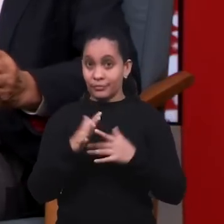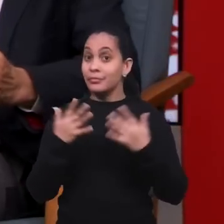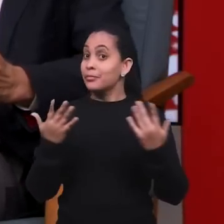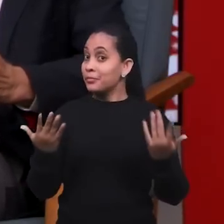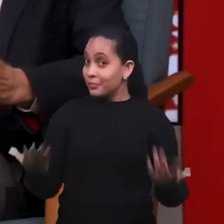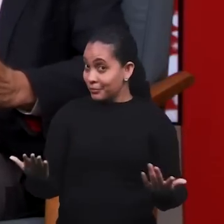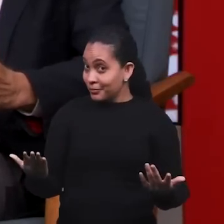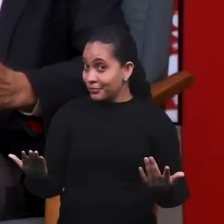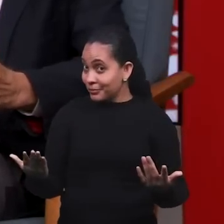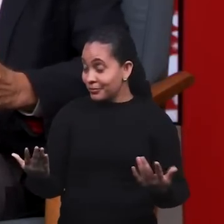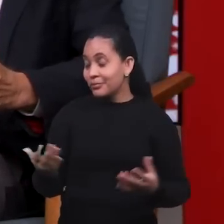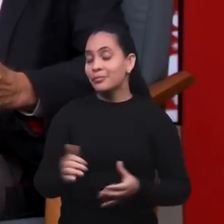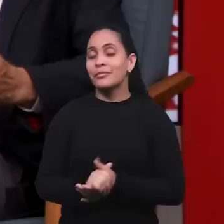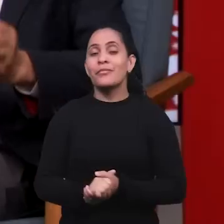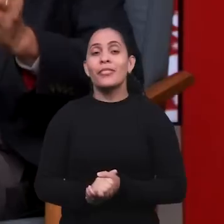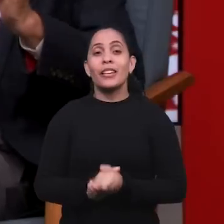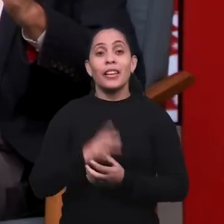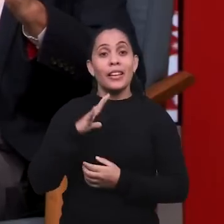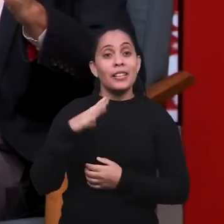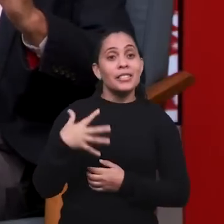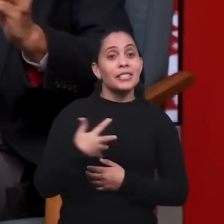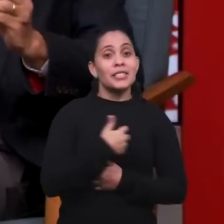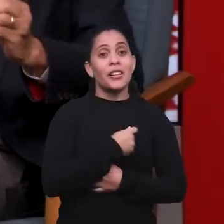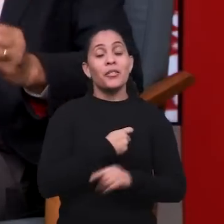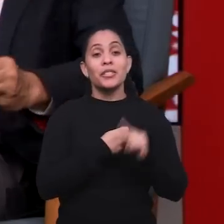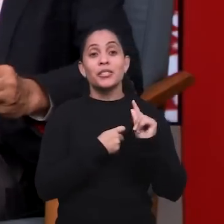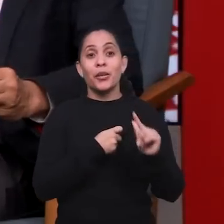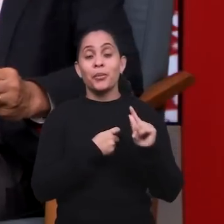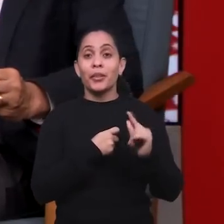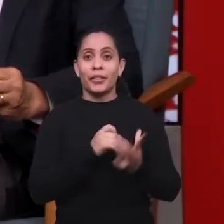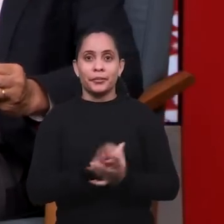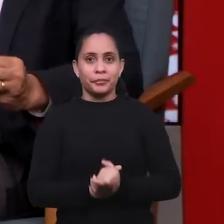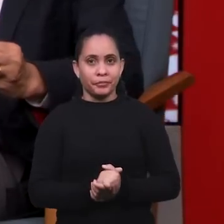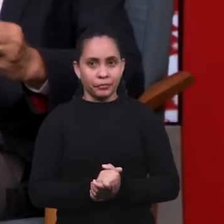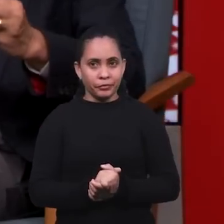Jesus. Ou seja, a salvação